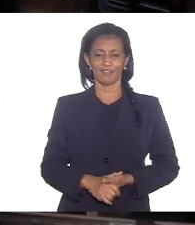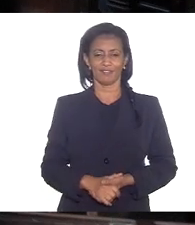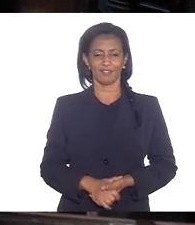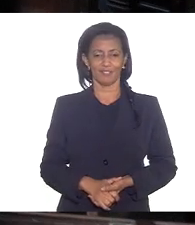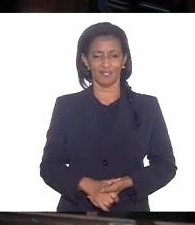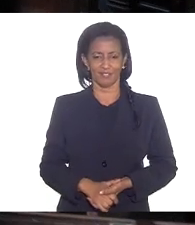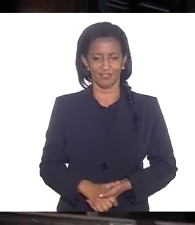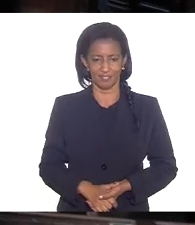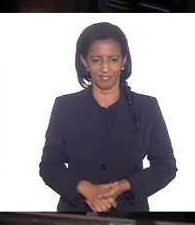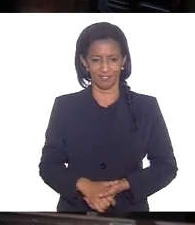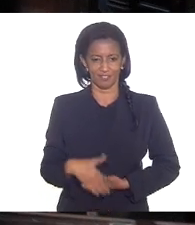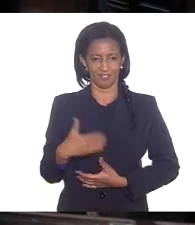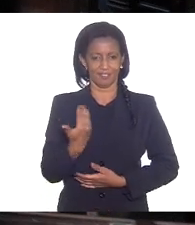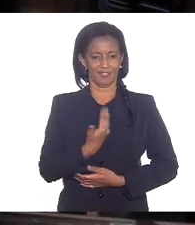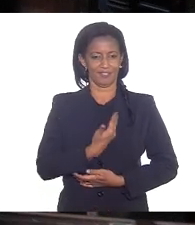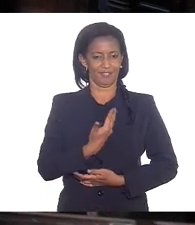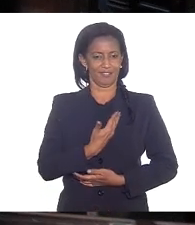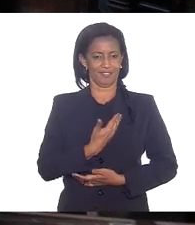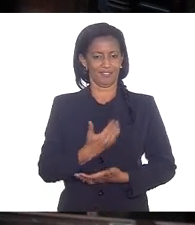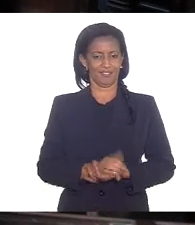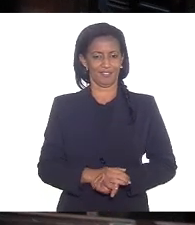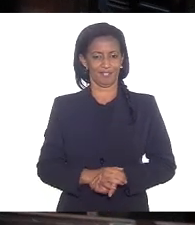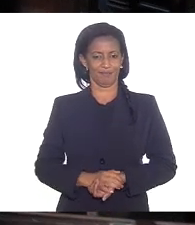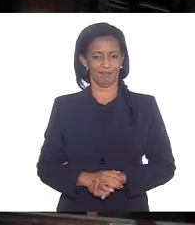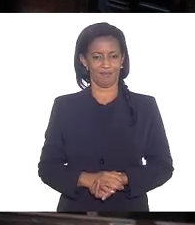a nossa nosso amigo